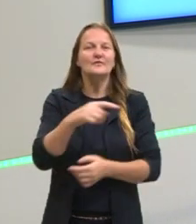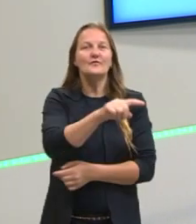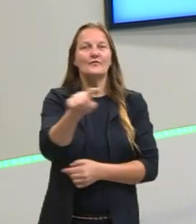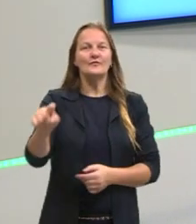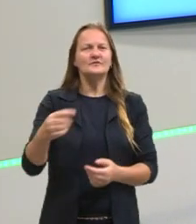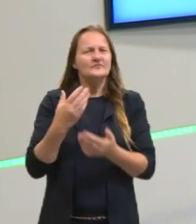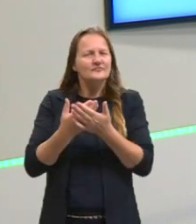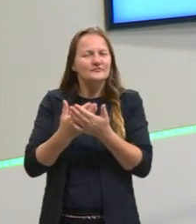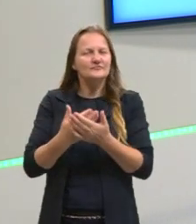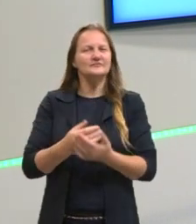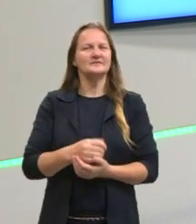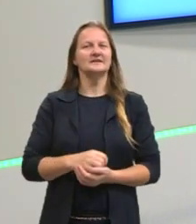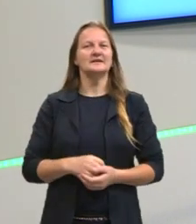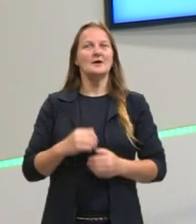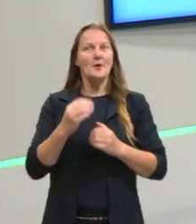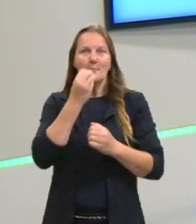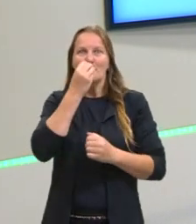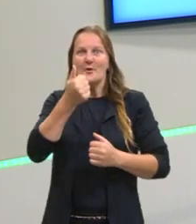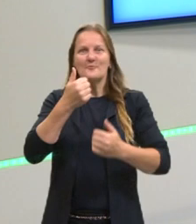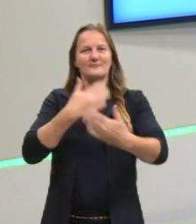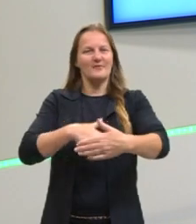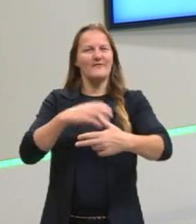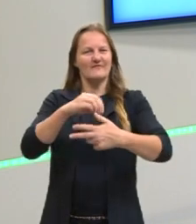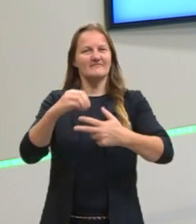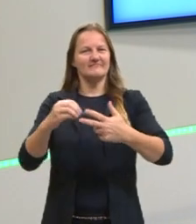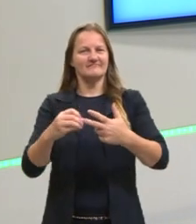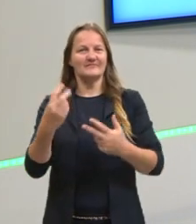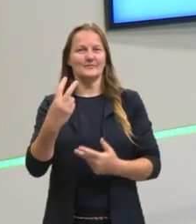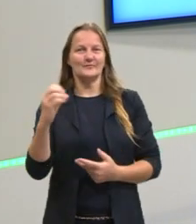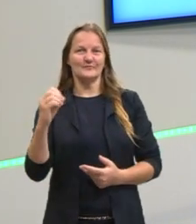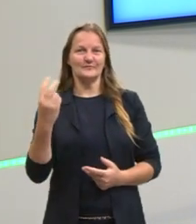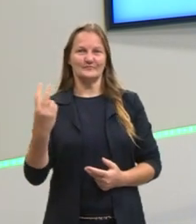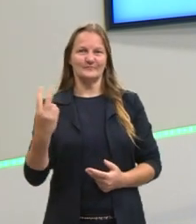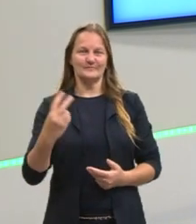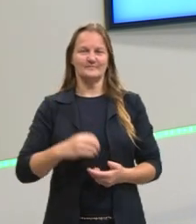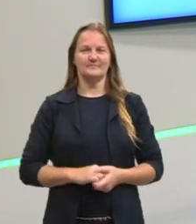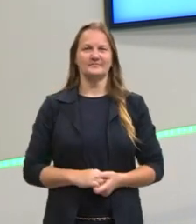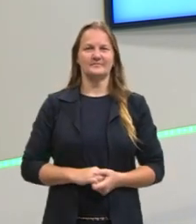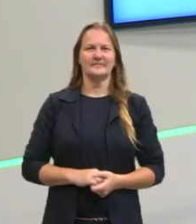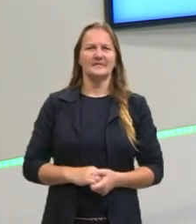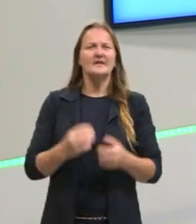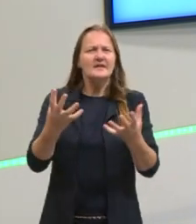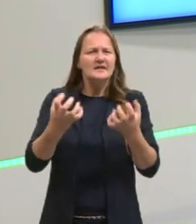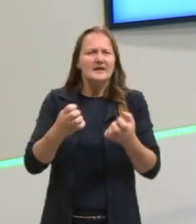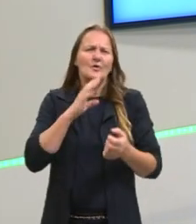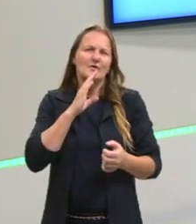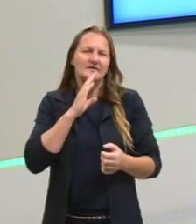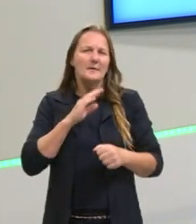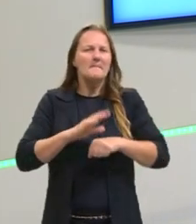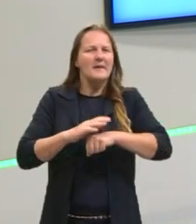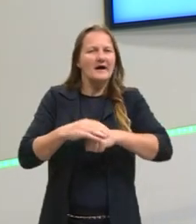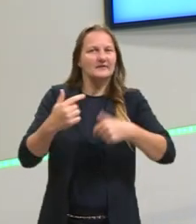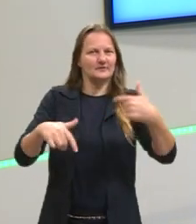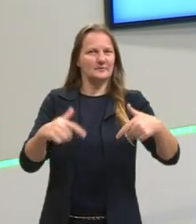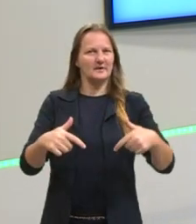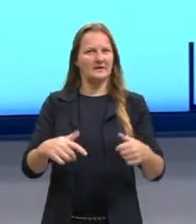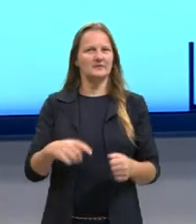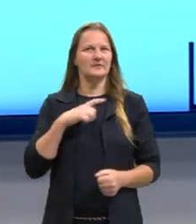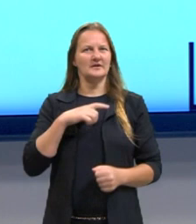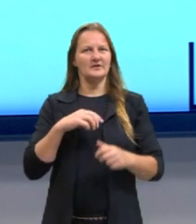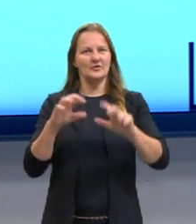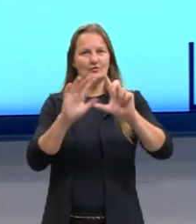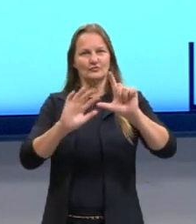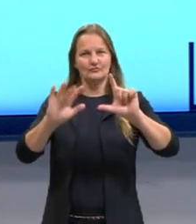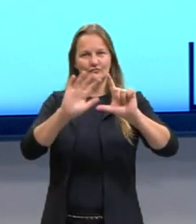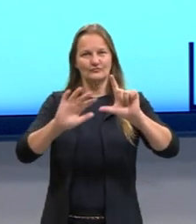então, estudantes, tenham um bom desempenho no ENEM 2022. Para quem quiser conhecer mais sobre o meu trabalho, tem o QR Code